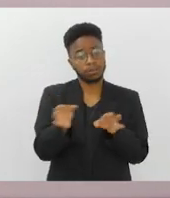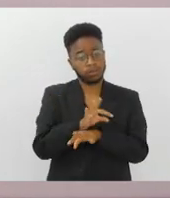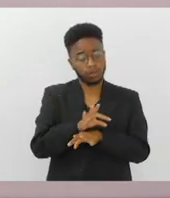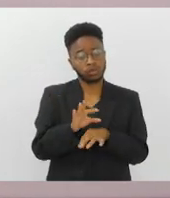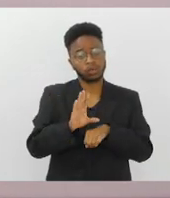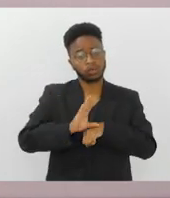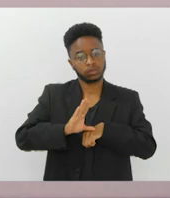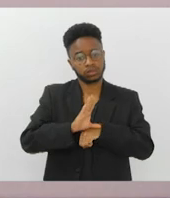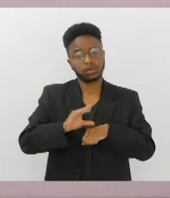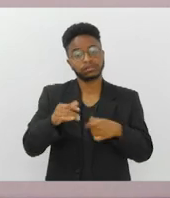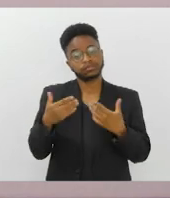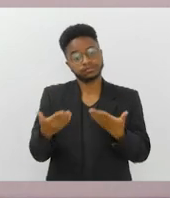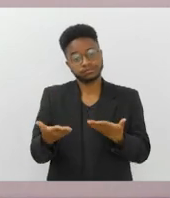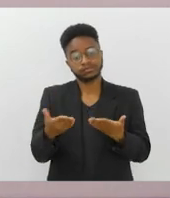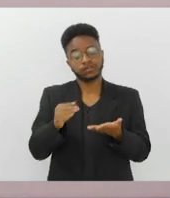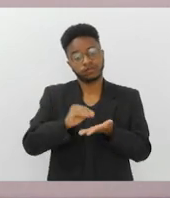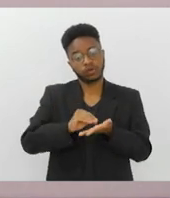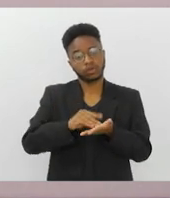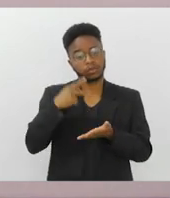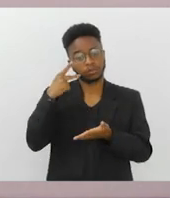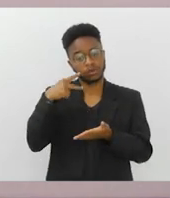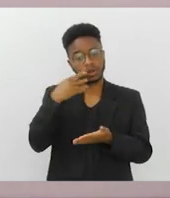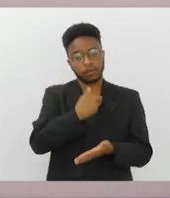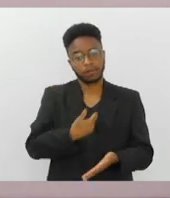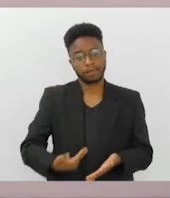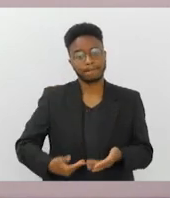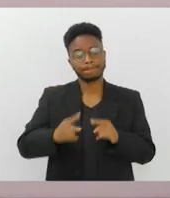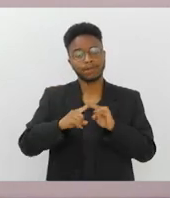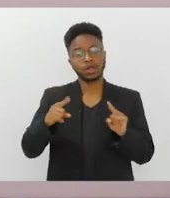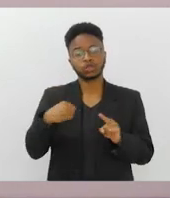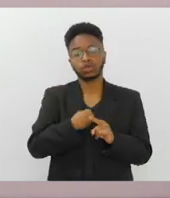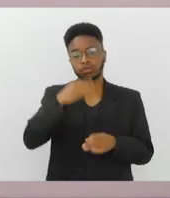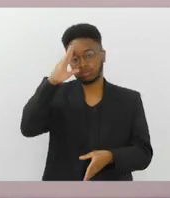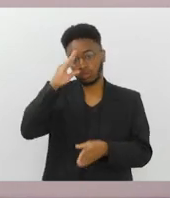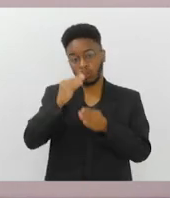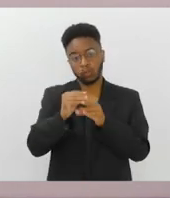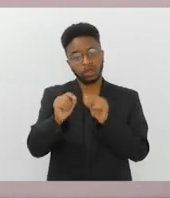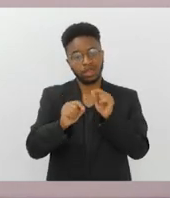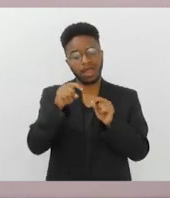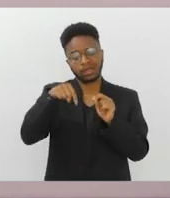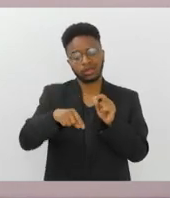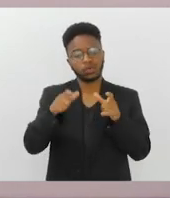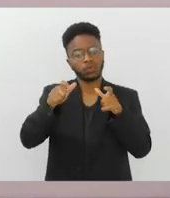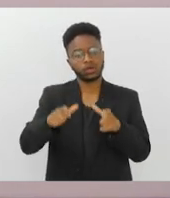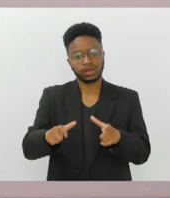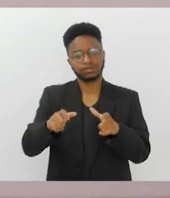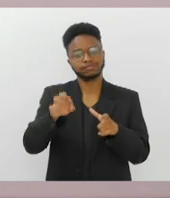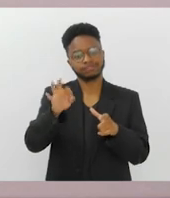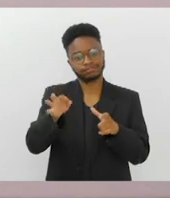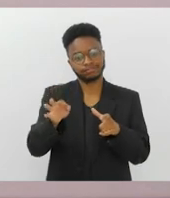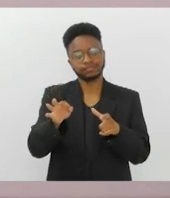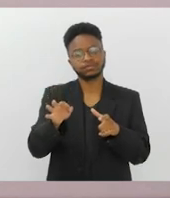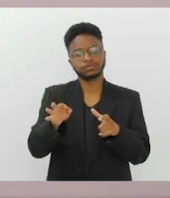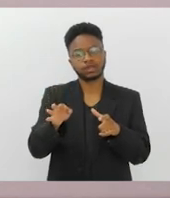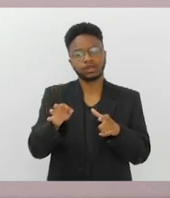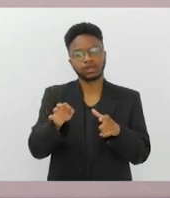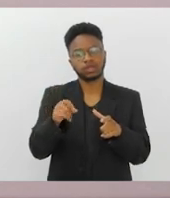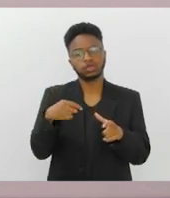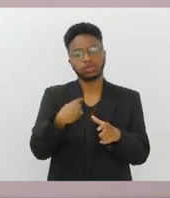de políticas públicas, mas a gente entende também que esse é o espaço central para a reivindicação